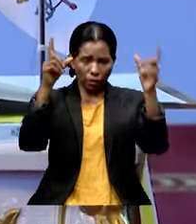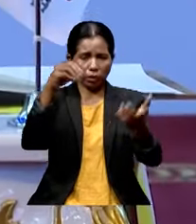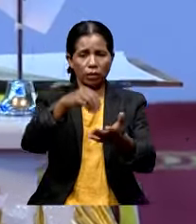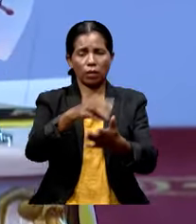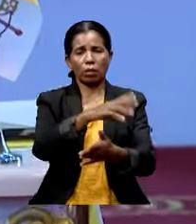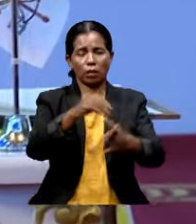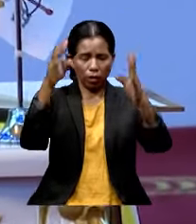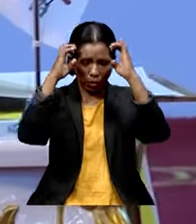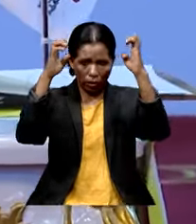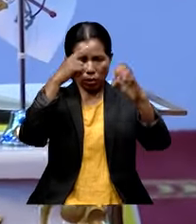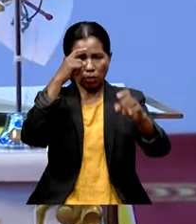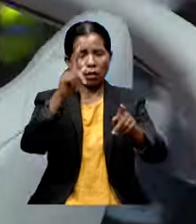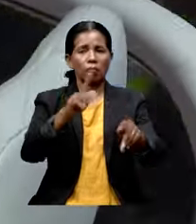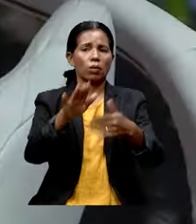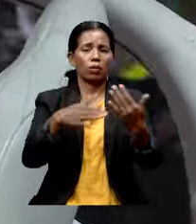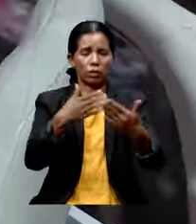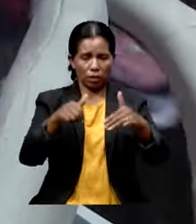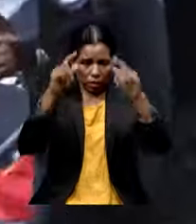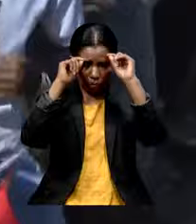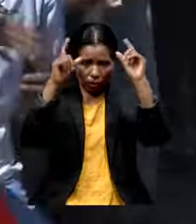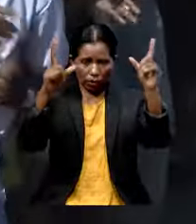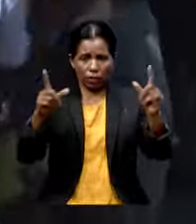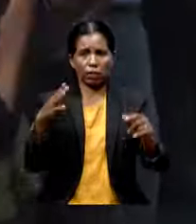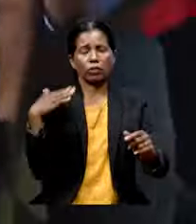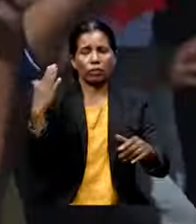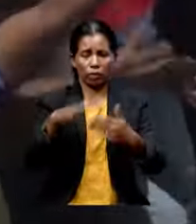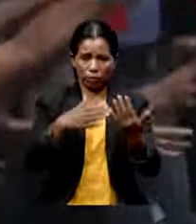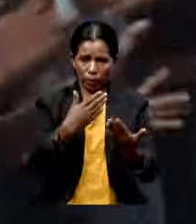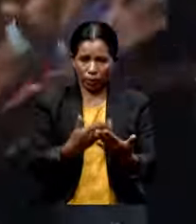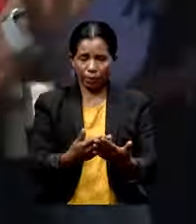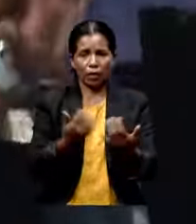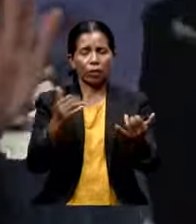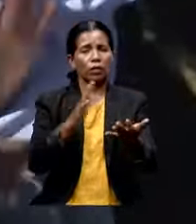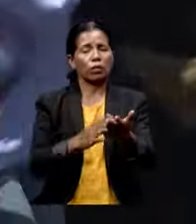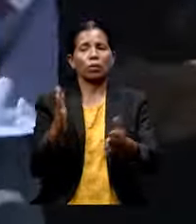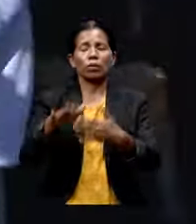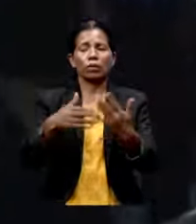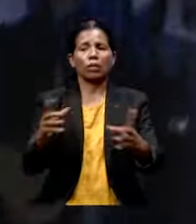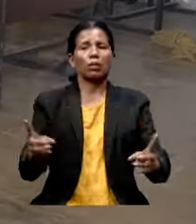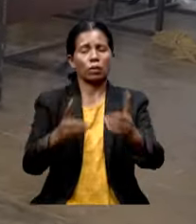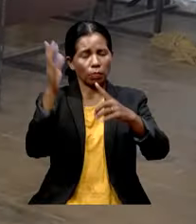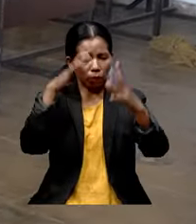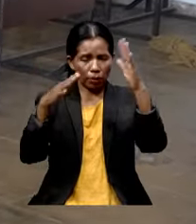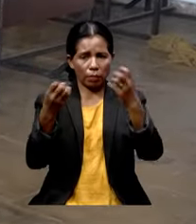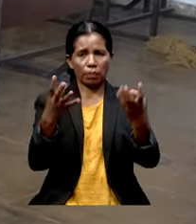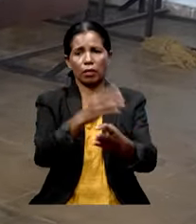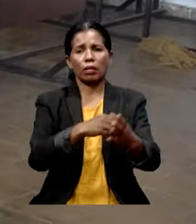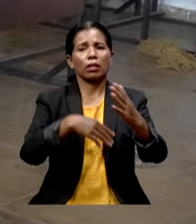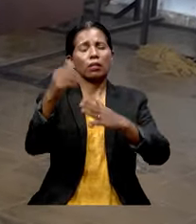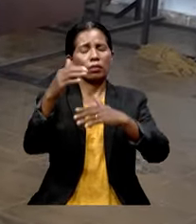setor de educação, tamo a maioria da população de Timor-Leste me resolvem. No Nadal, nem moça e a escola Cira se enfrenta problema barato, tem uma